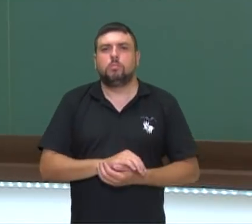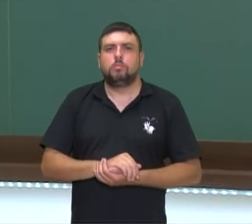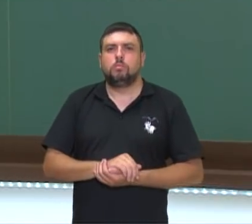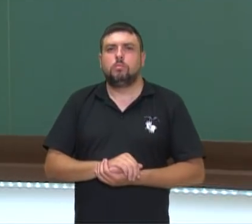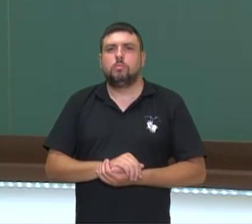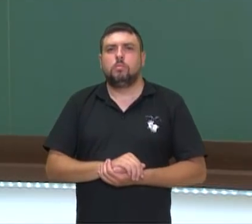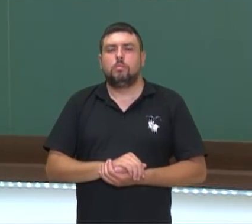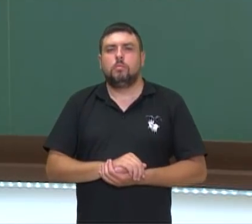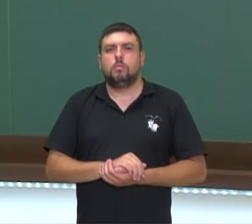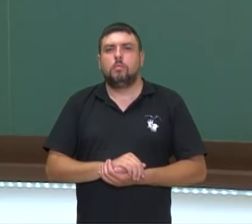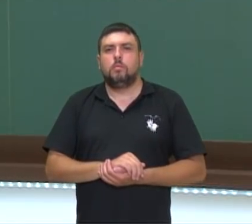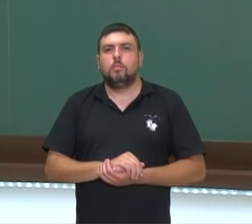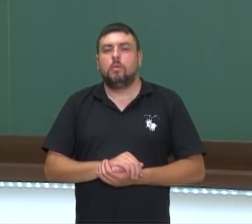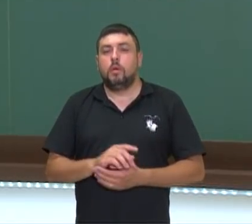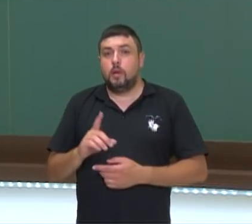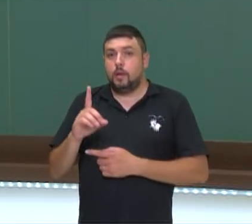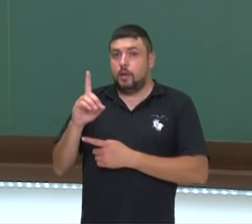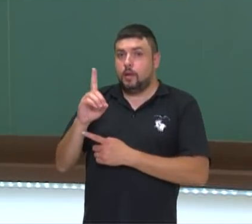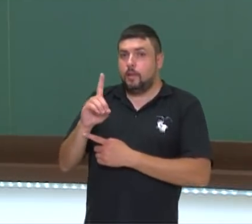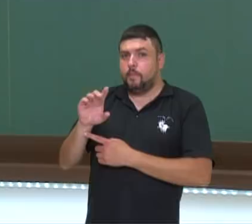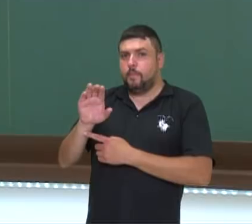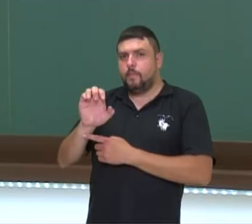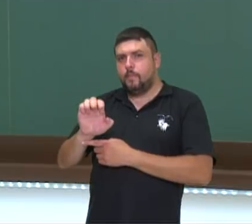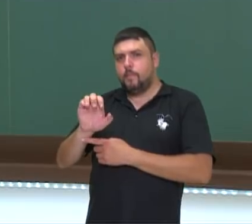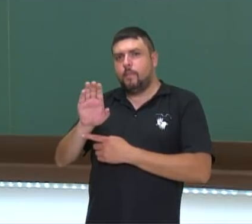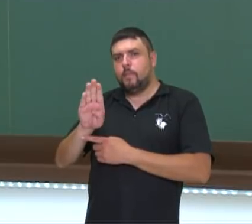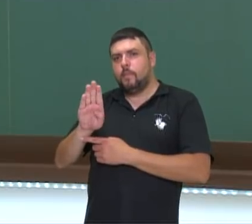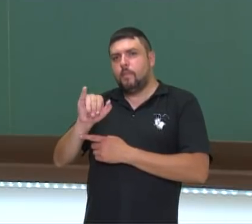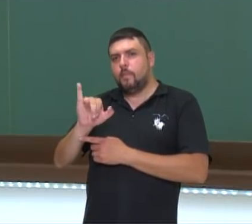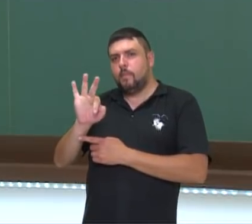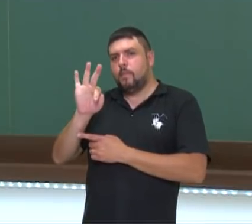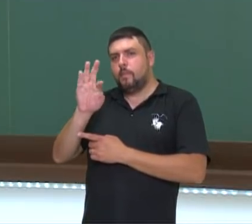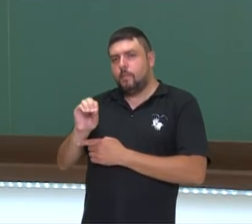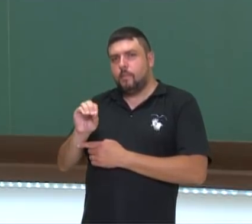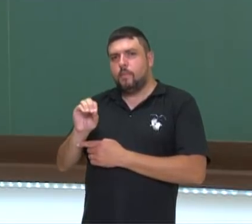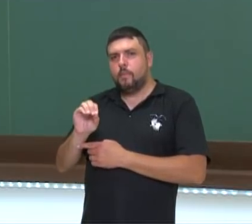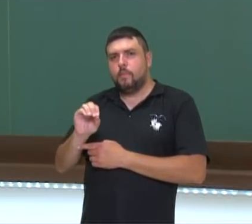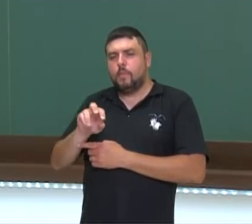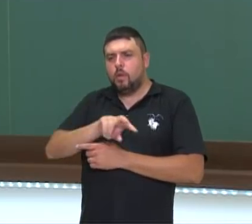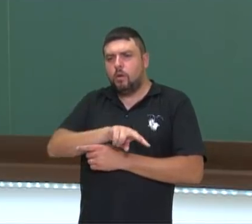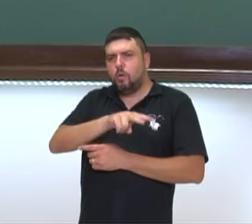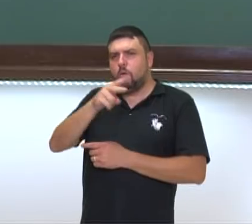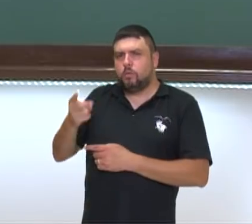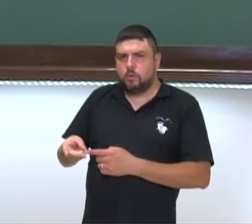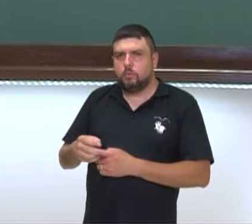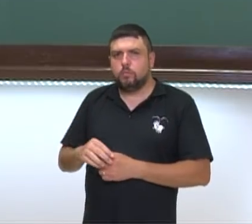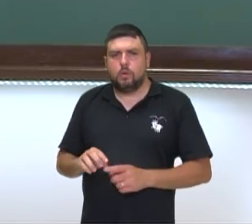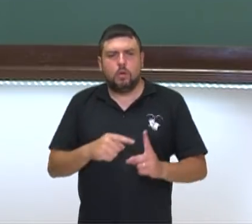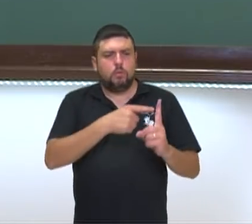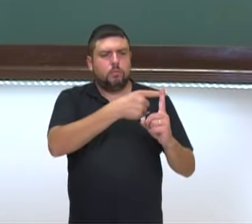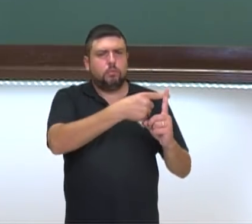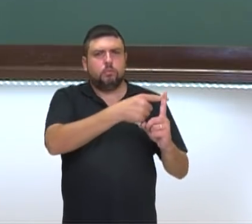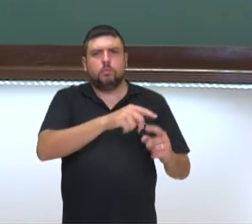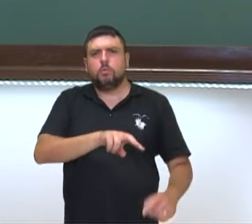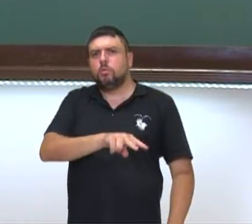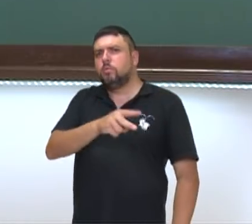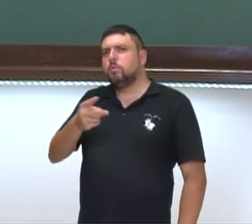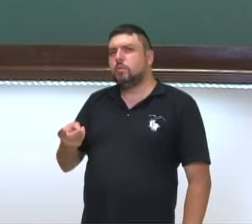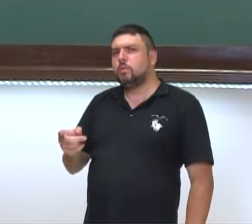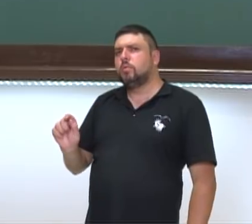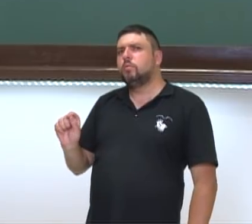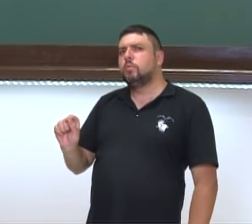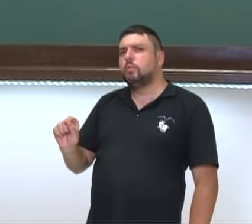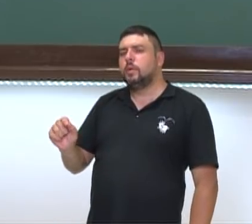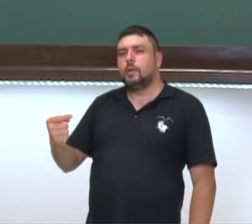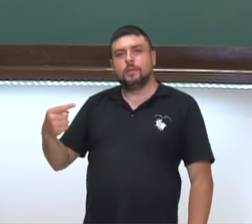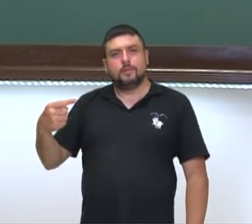para o débito. Débito é o contrário do crédito. Qual que é o sinal que é o contrário de mais? O menos,